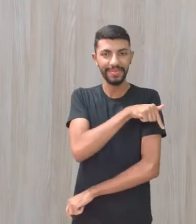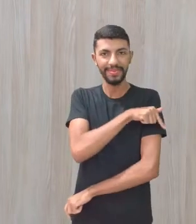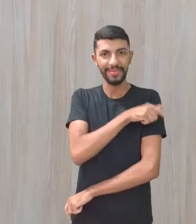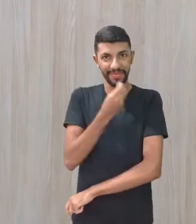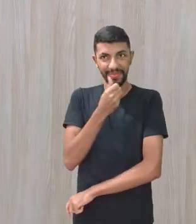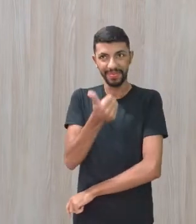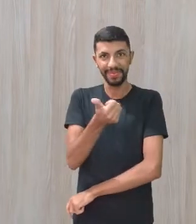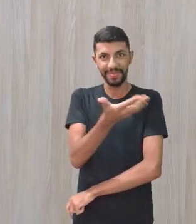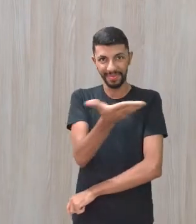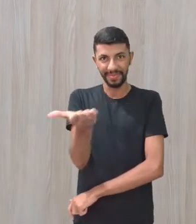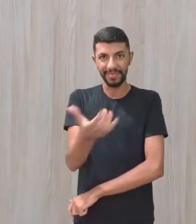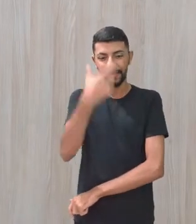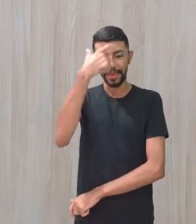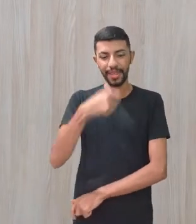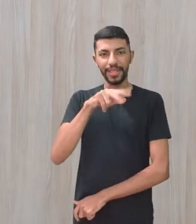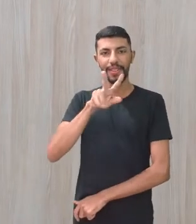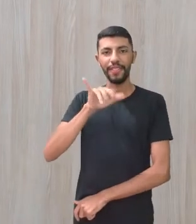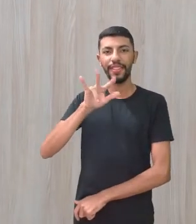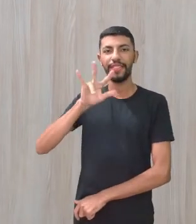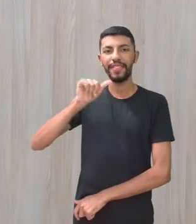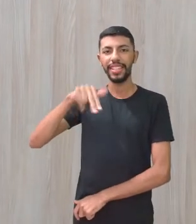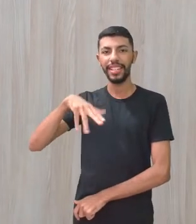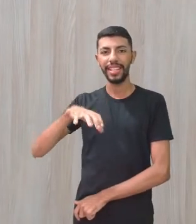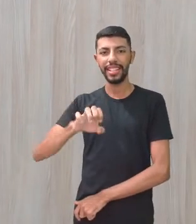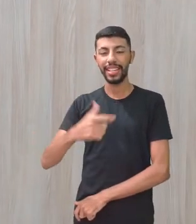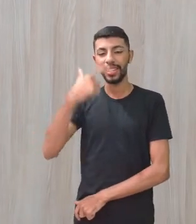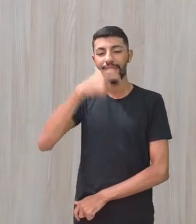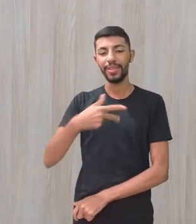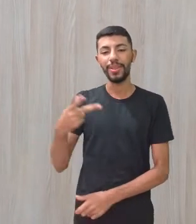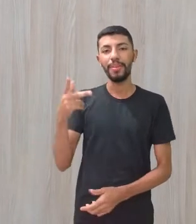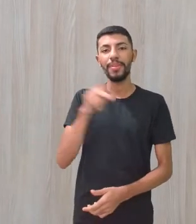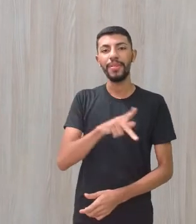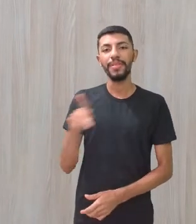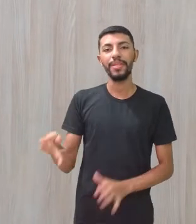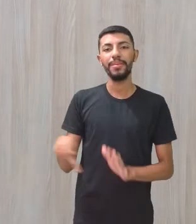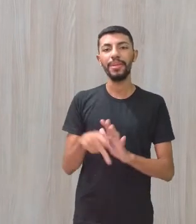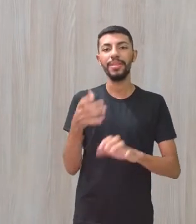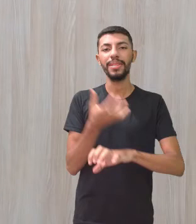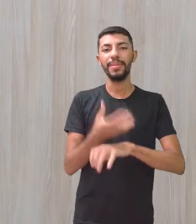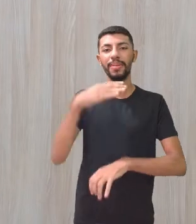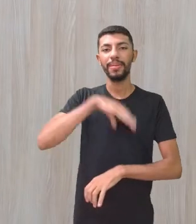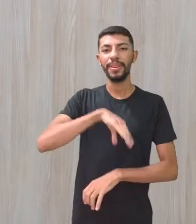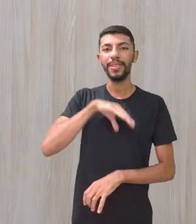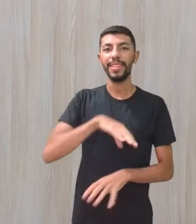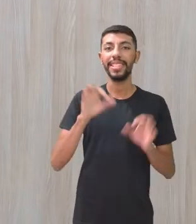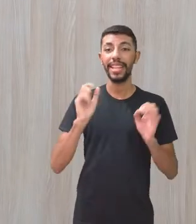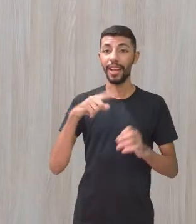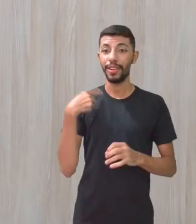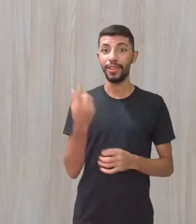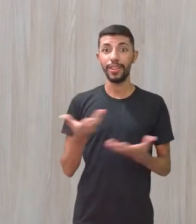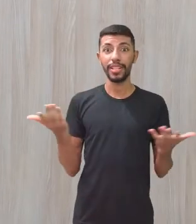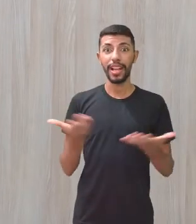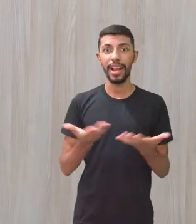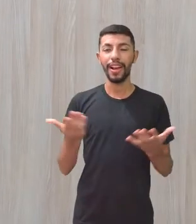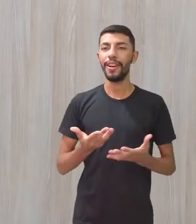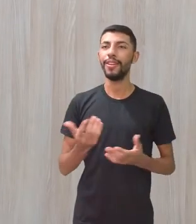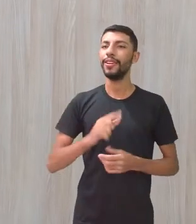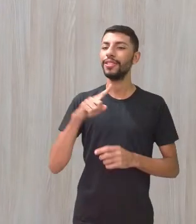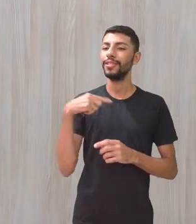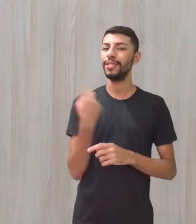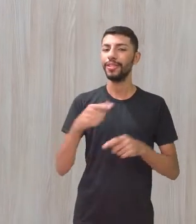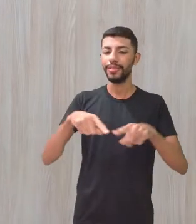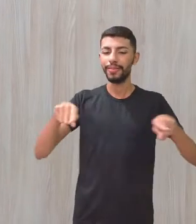tudo bem com vocês? Eu sou Viviane Santos e hoje eu serei sua professora de língua portuguesa, tá certo? A gente está aqui ao vivo dos nossos estúdios e eu gostaria